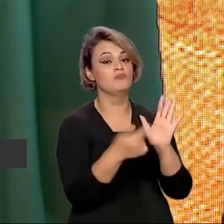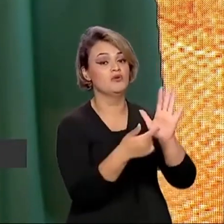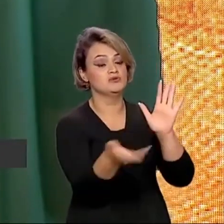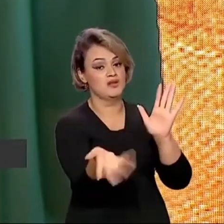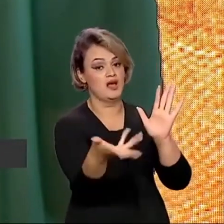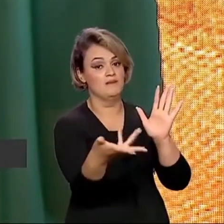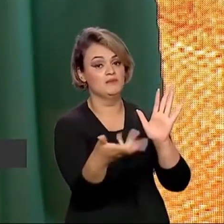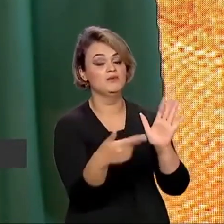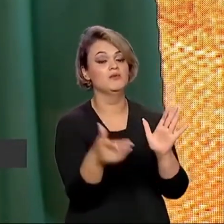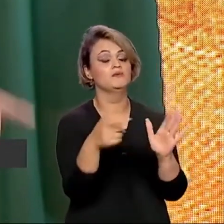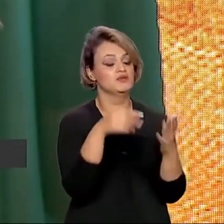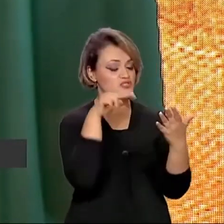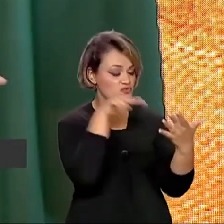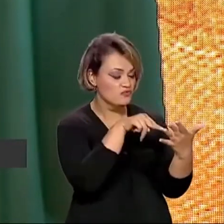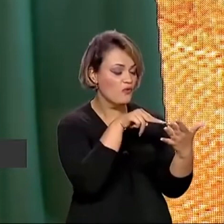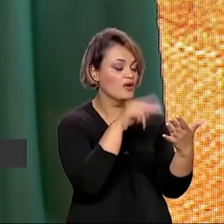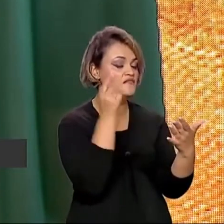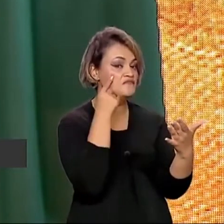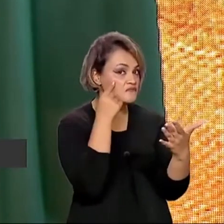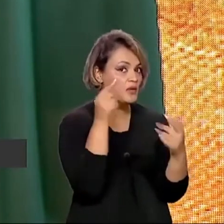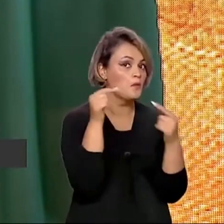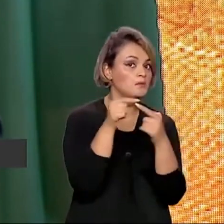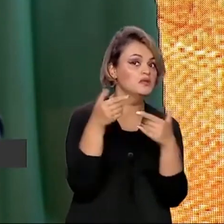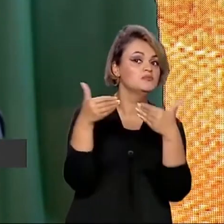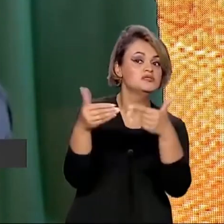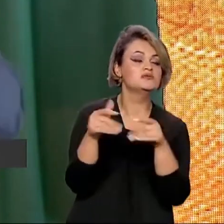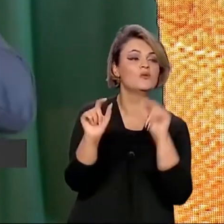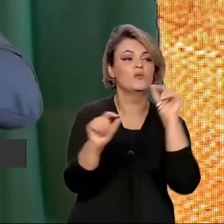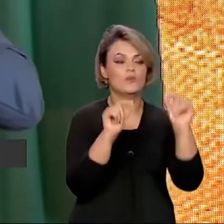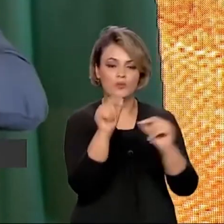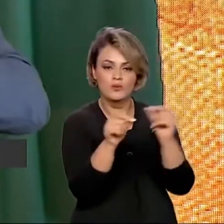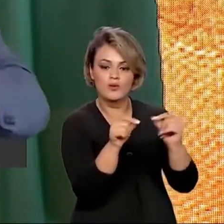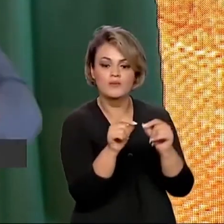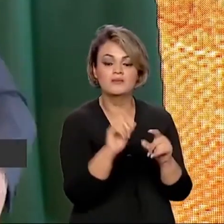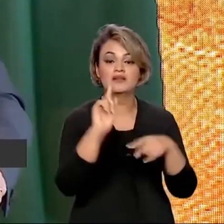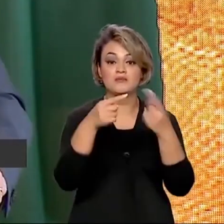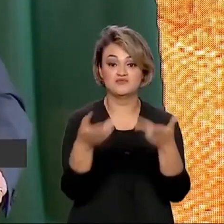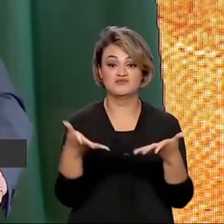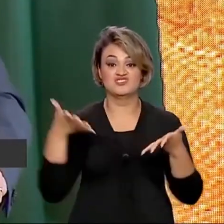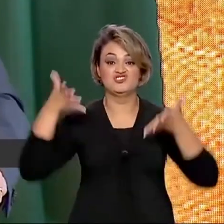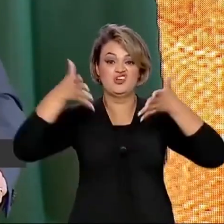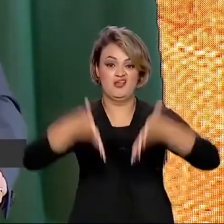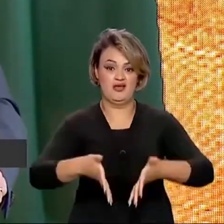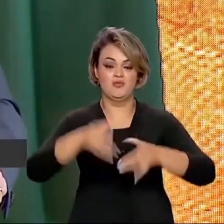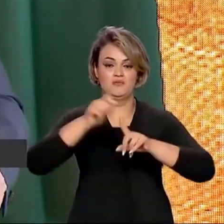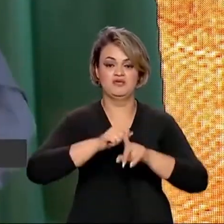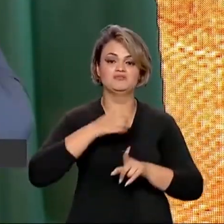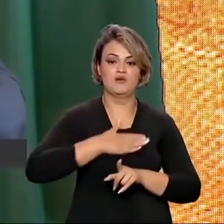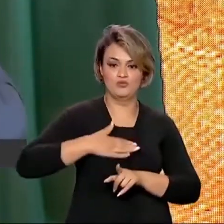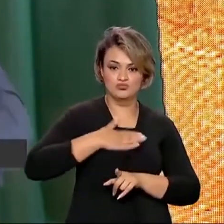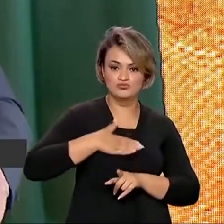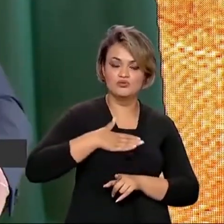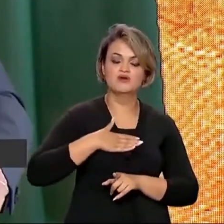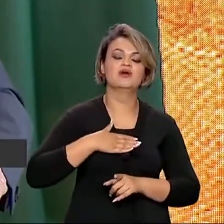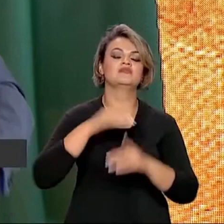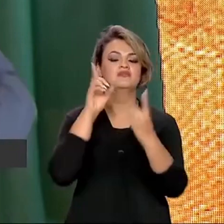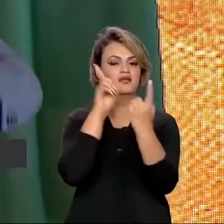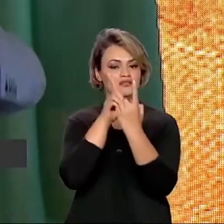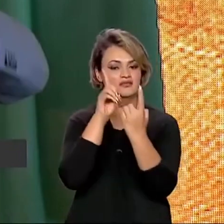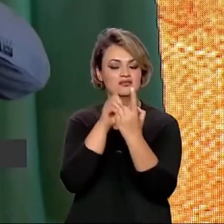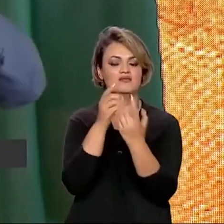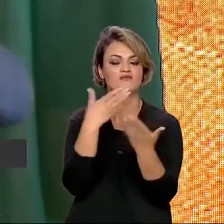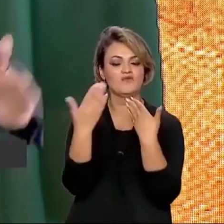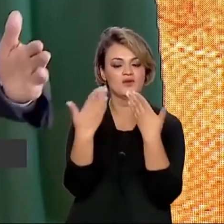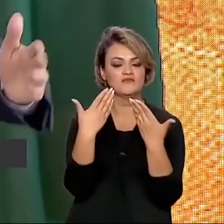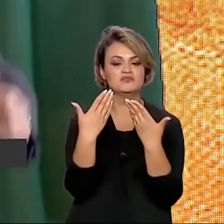gente começar a cuidar da pauta em todos os ministérios, para que quando vocês vierem, a gente possa atender, se